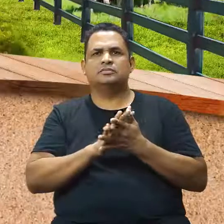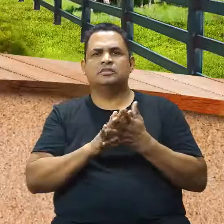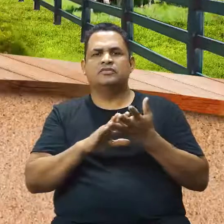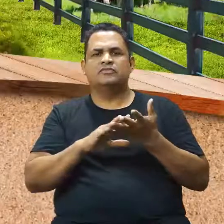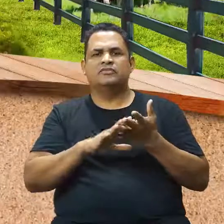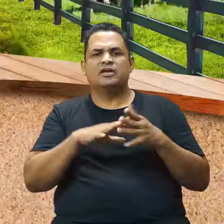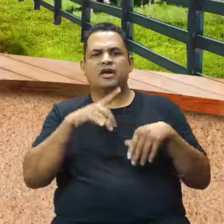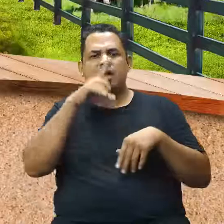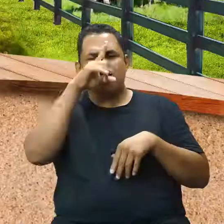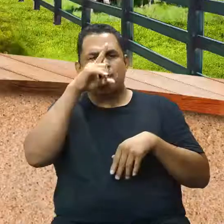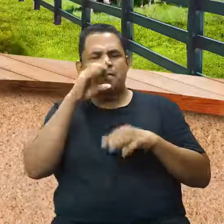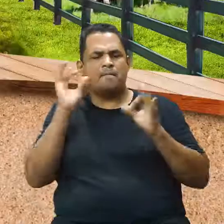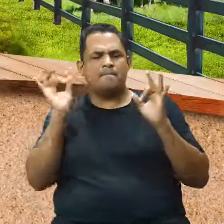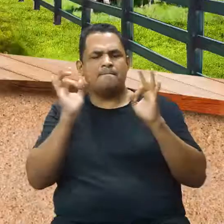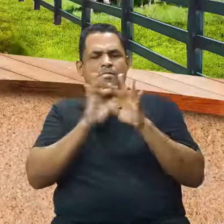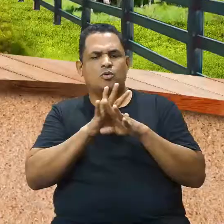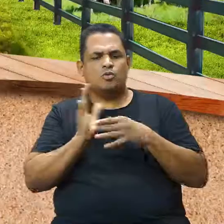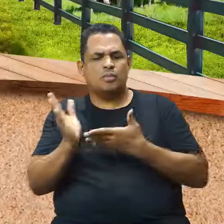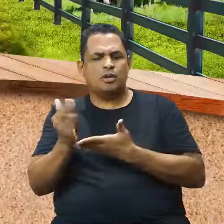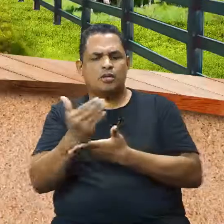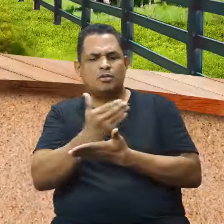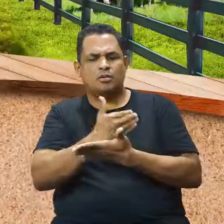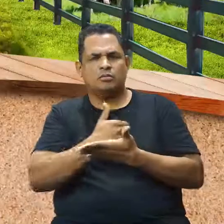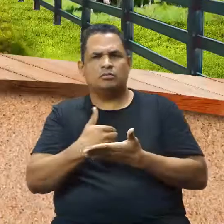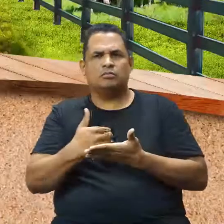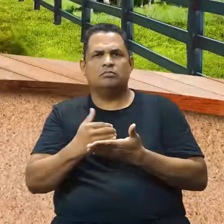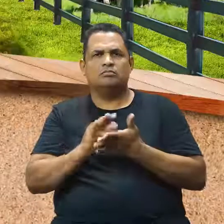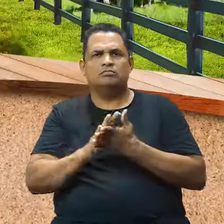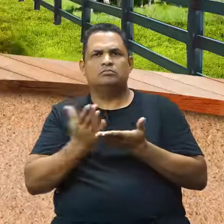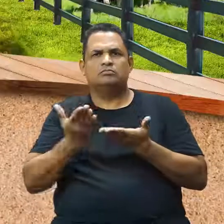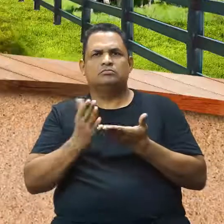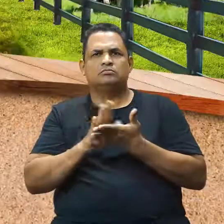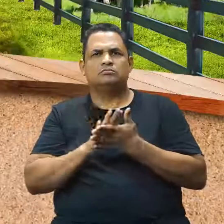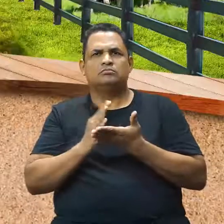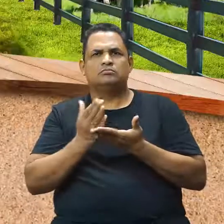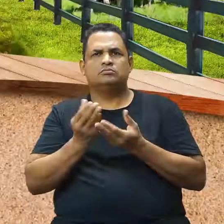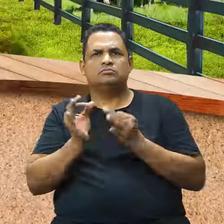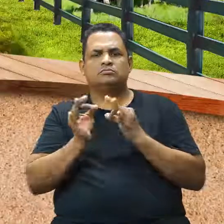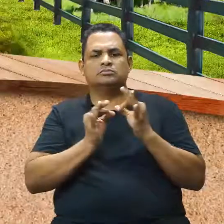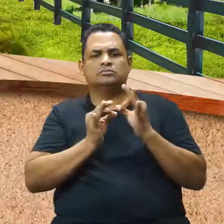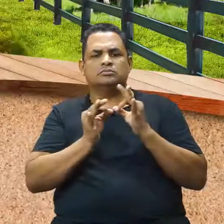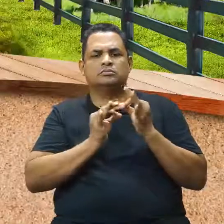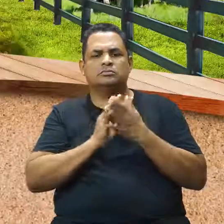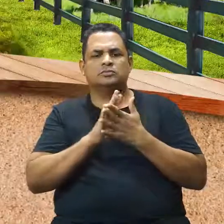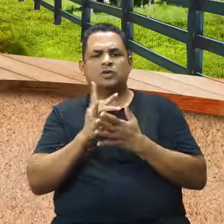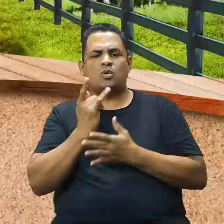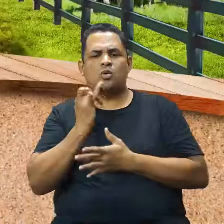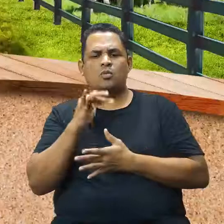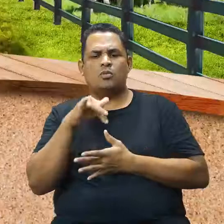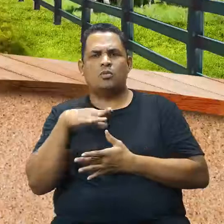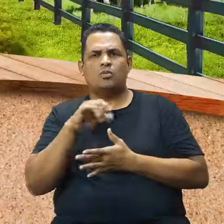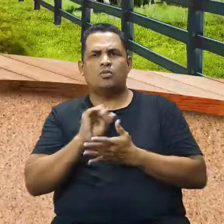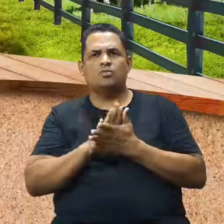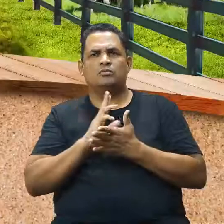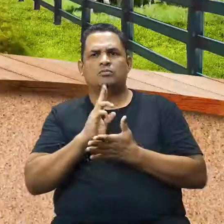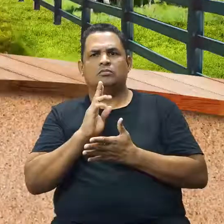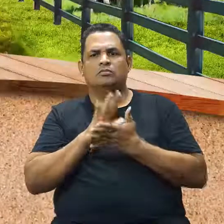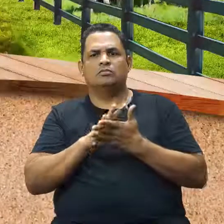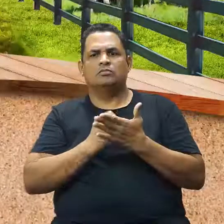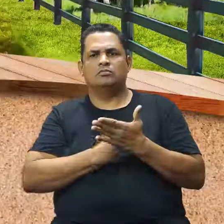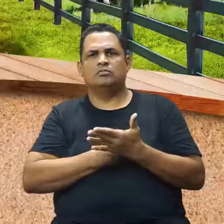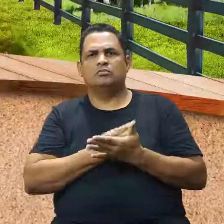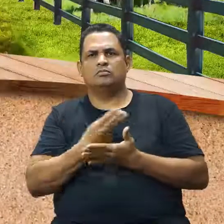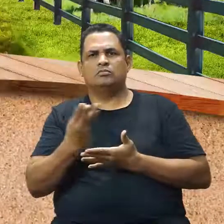amarelo, mas está pronto para a colheita, é porque eles vão formar hormônios que vão manter uma quantidade